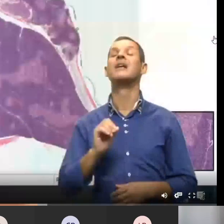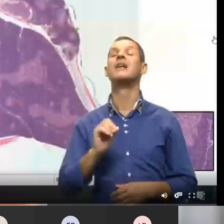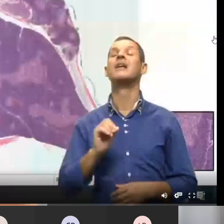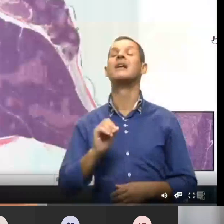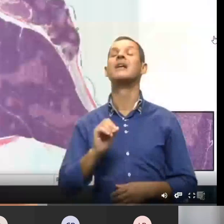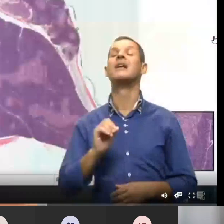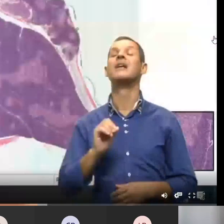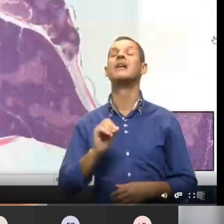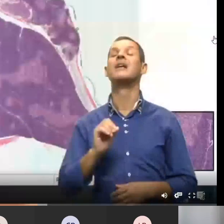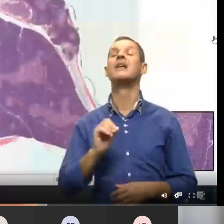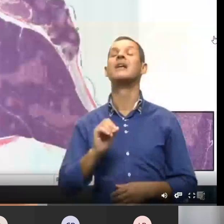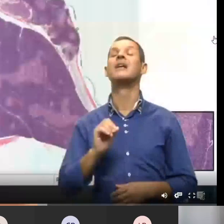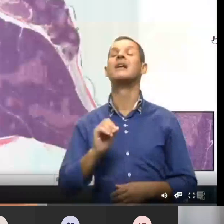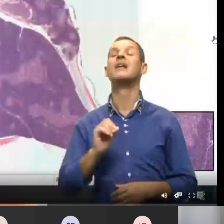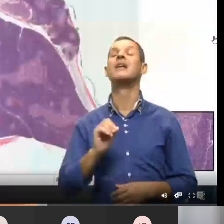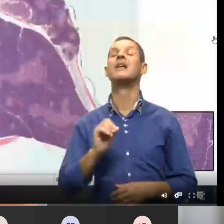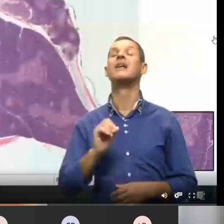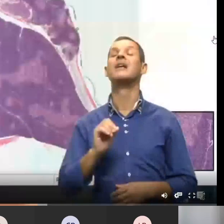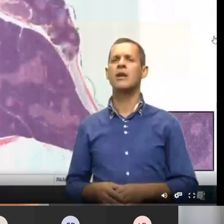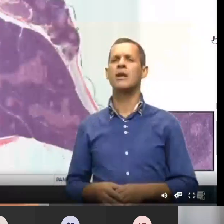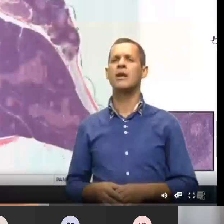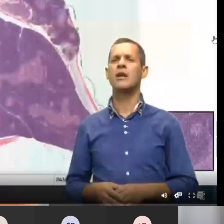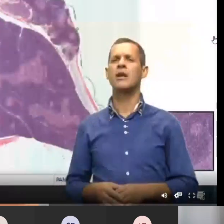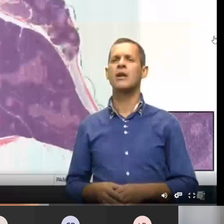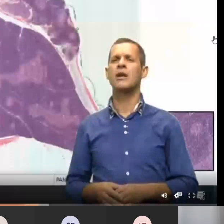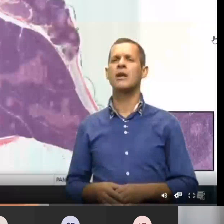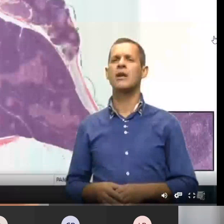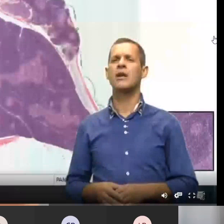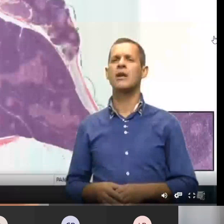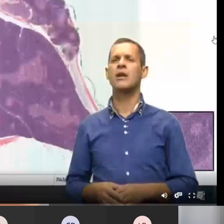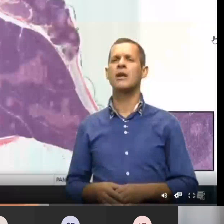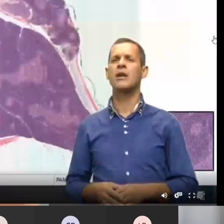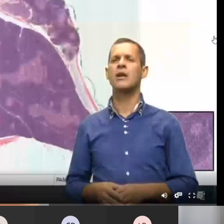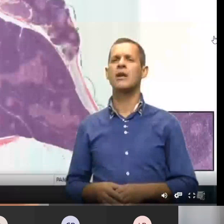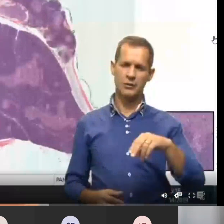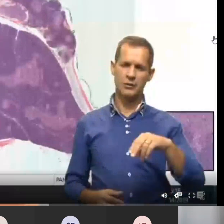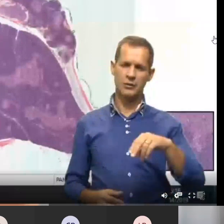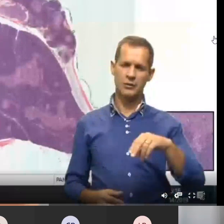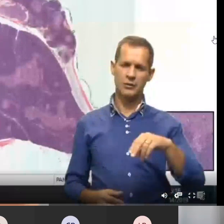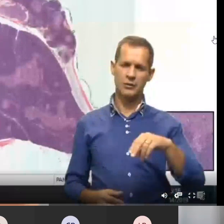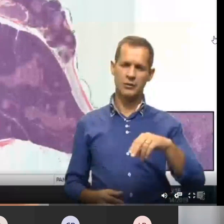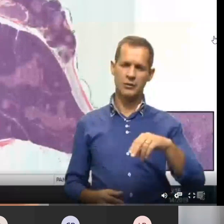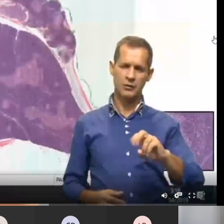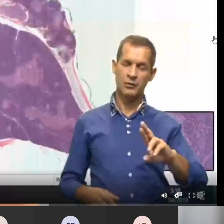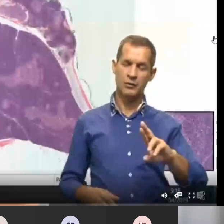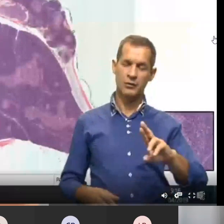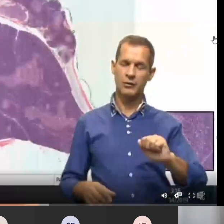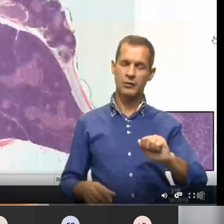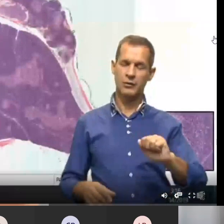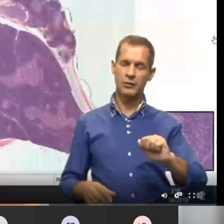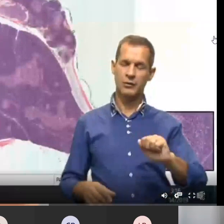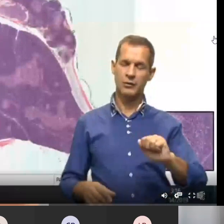identificar também que é um corte transversal corado com hematoxilina e eosina.